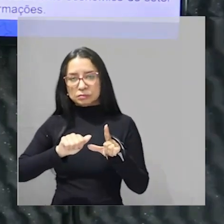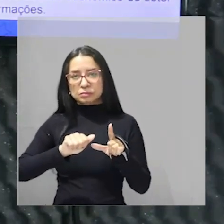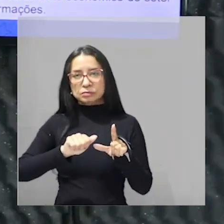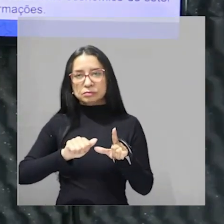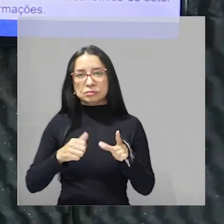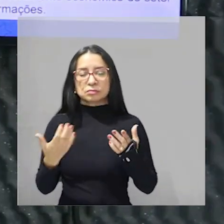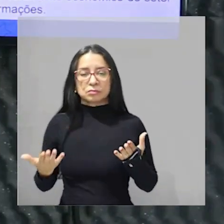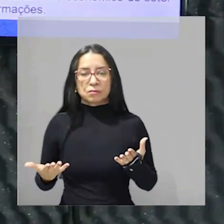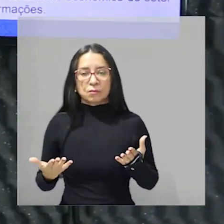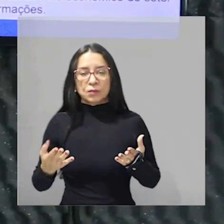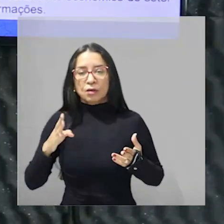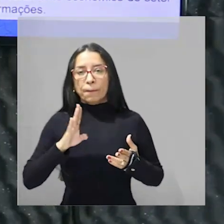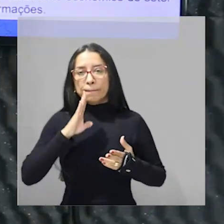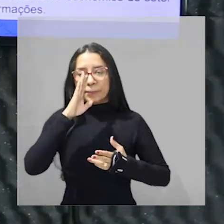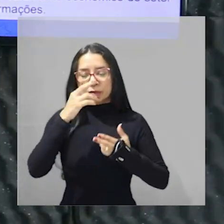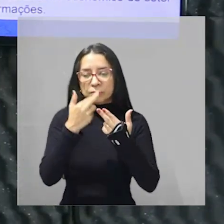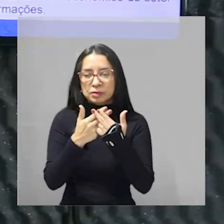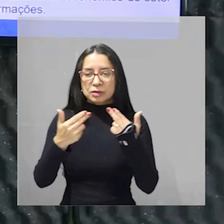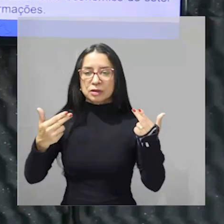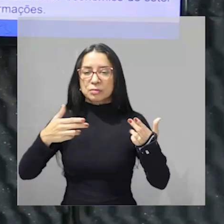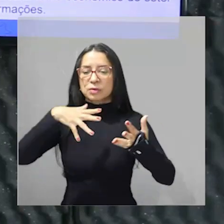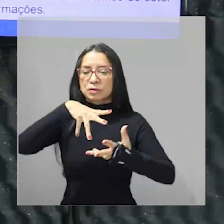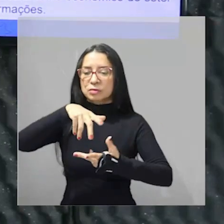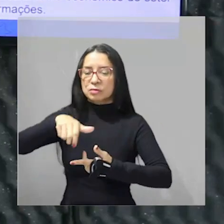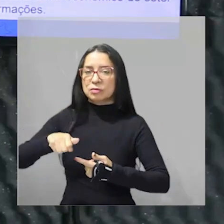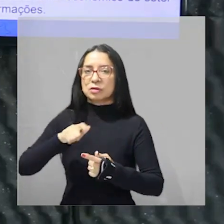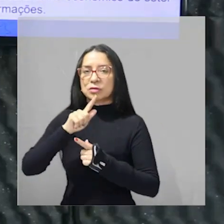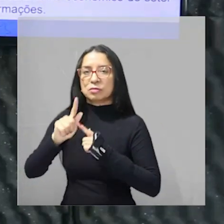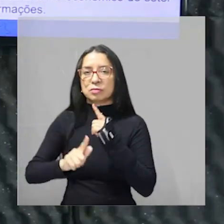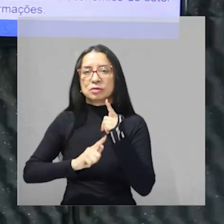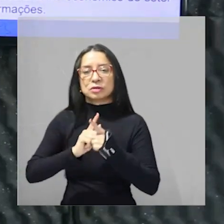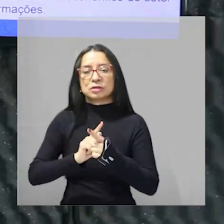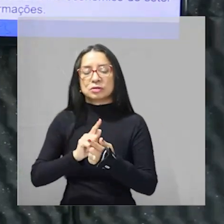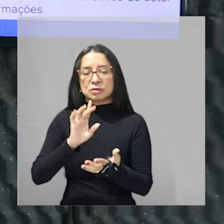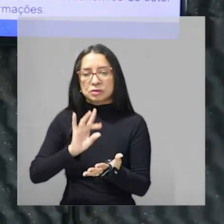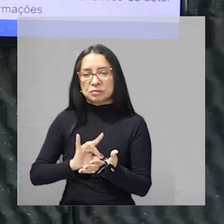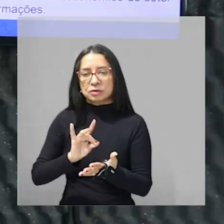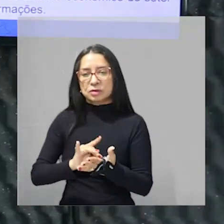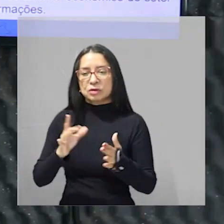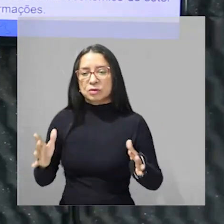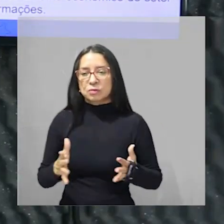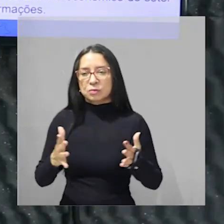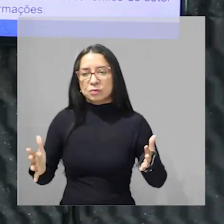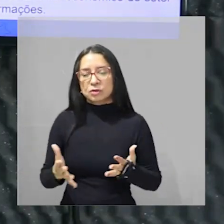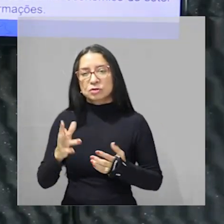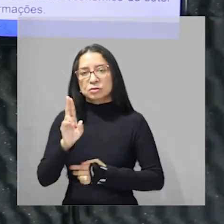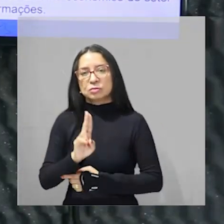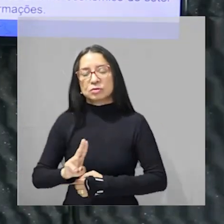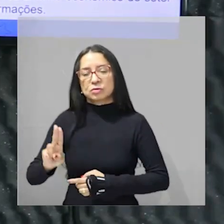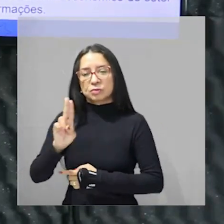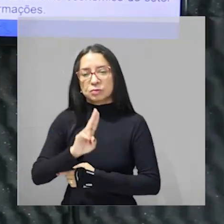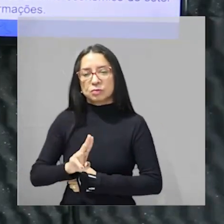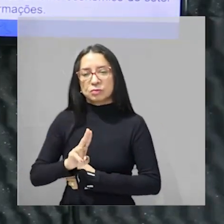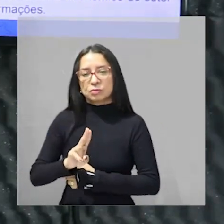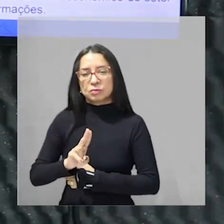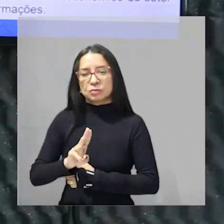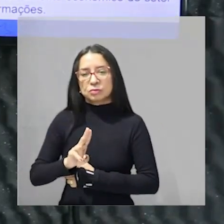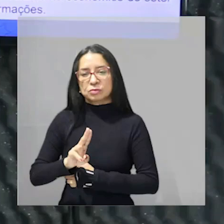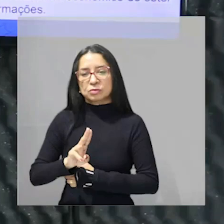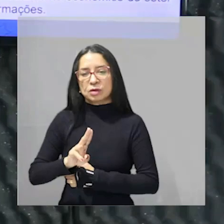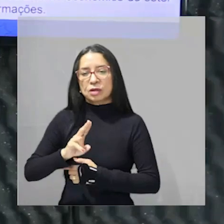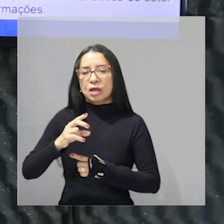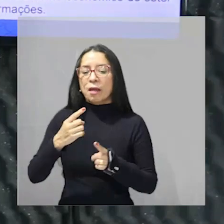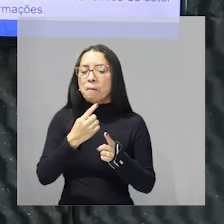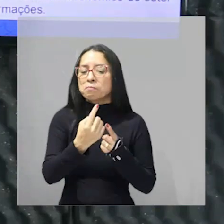galera, um dos principais elementos da globalização é justamente o estímulo ao consumo, circulação de pessoas e